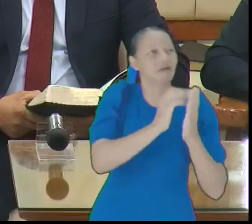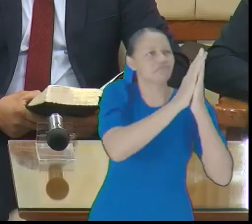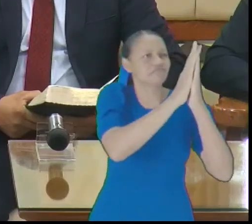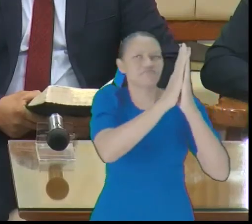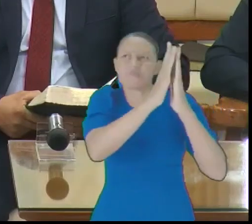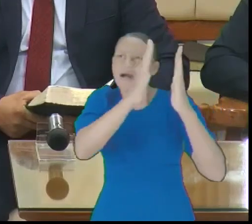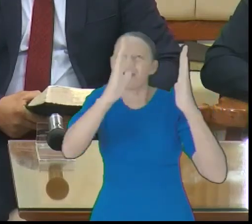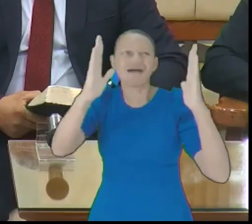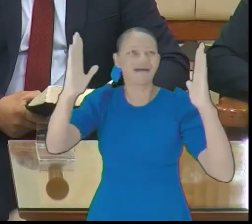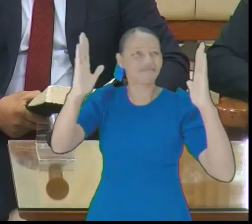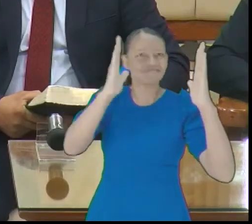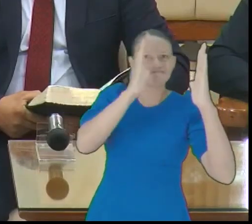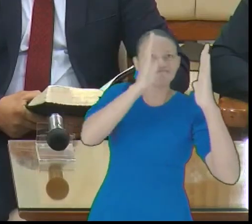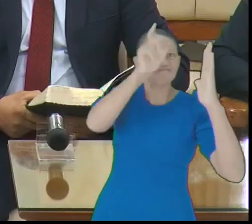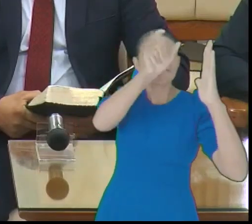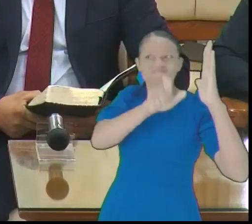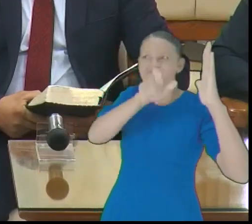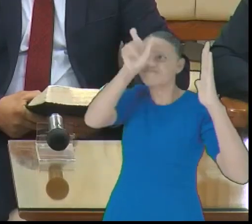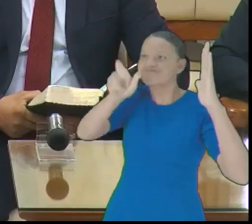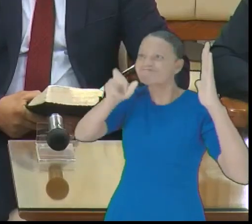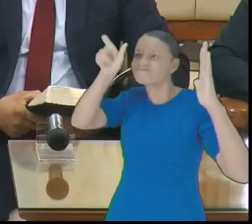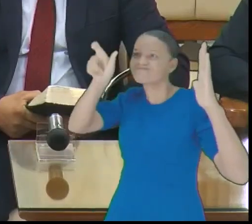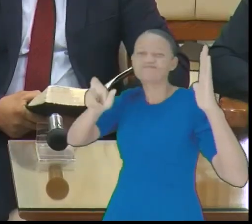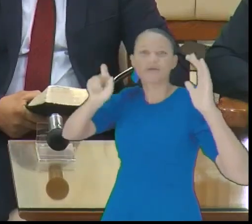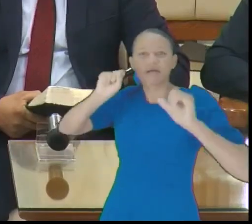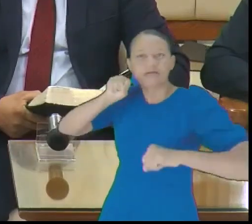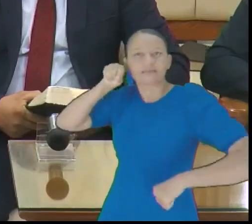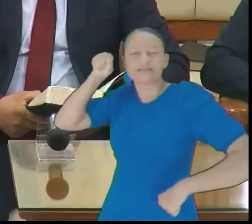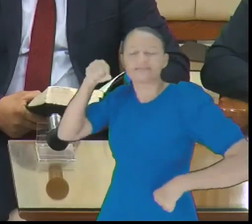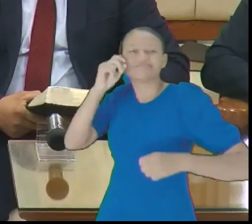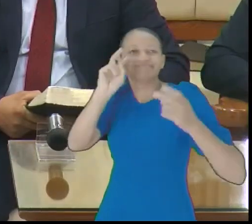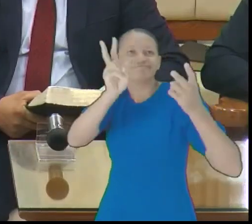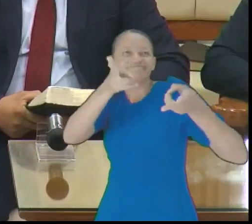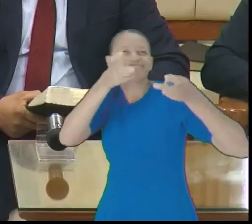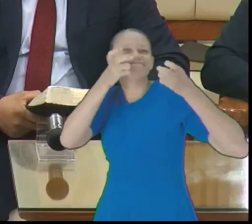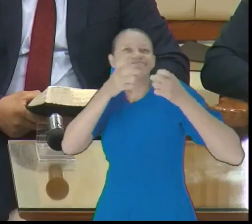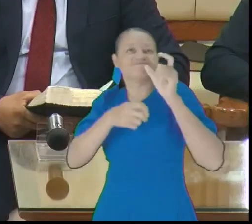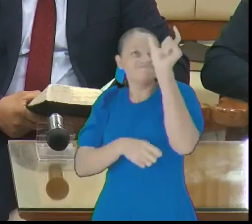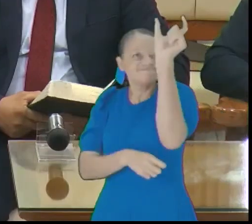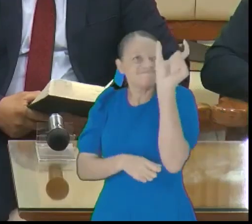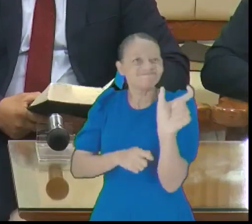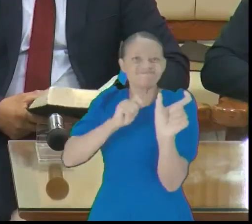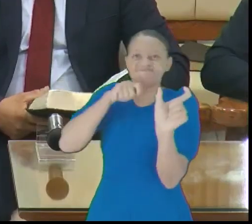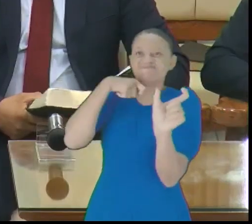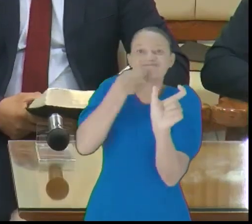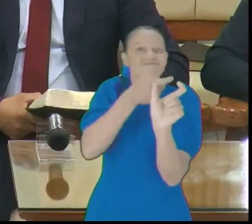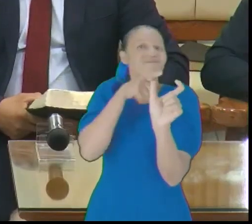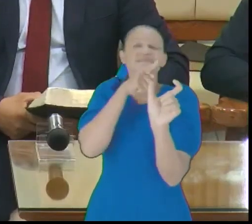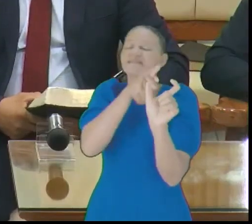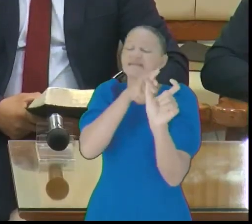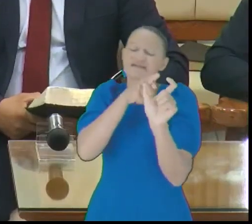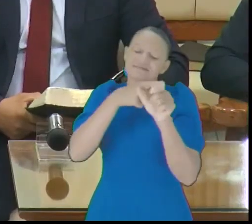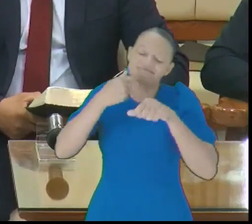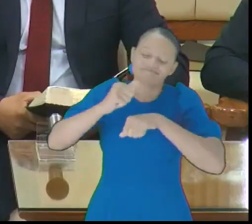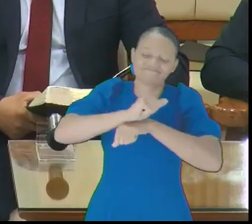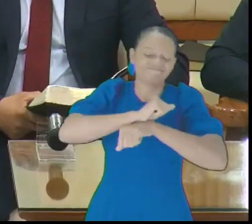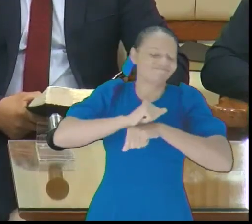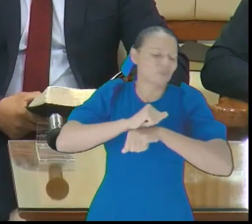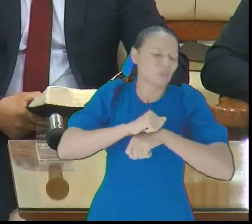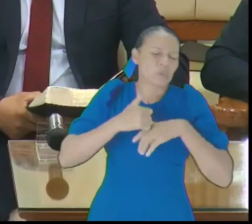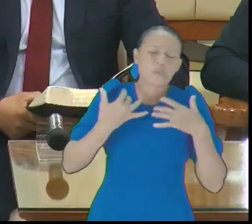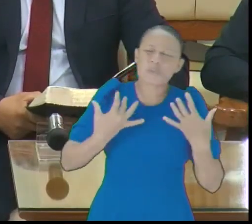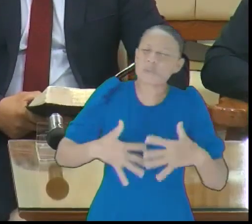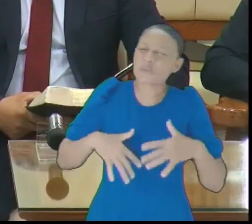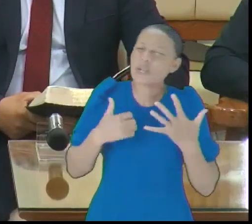fé, nós podemos perceber que Abraão, ele teve o maior privilégio